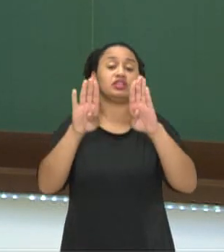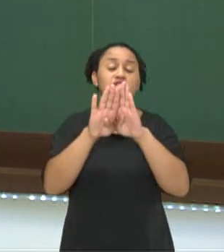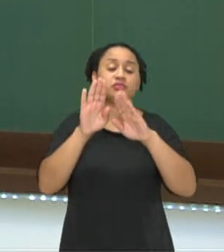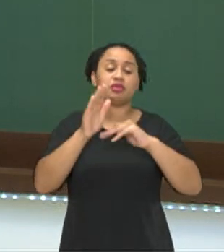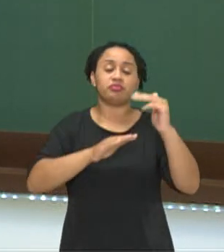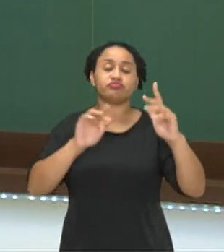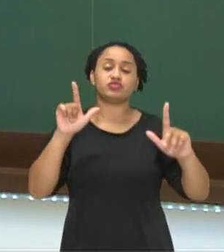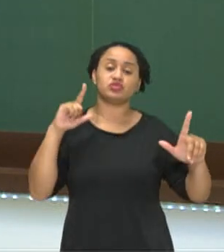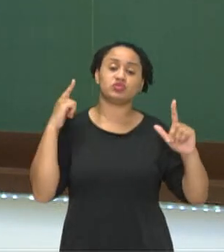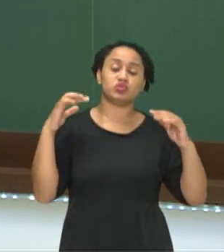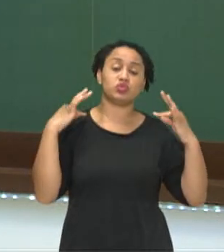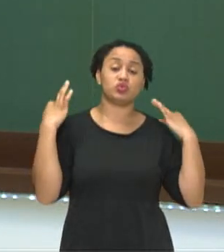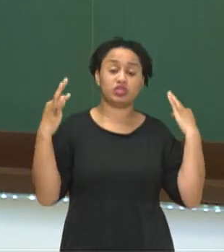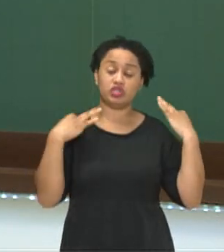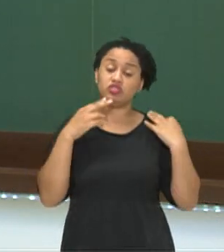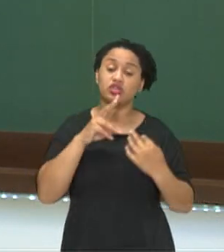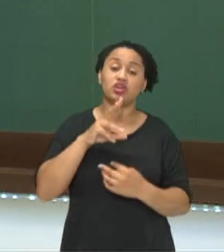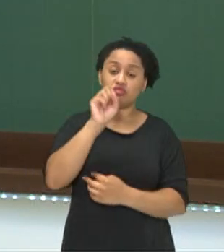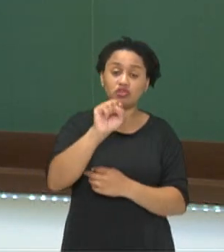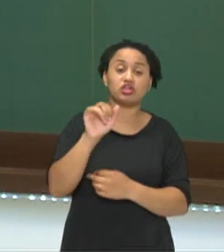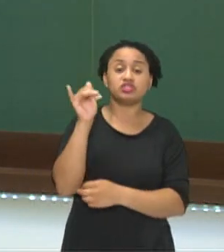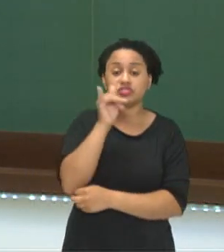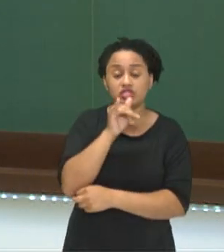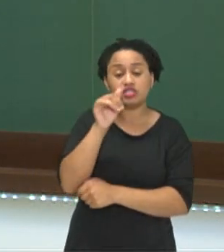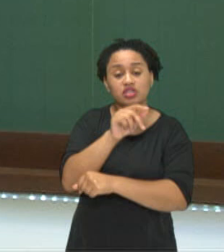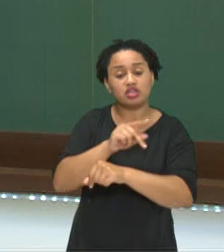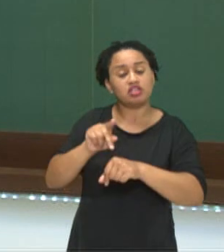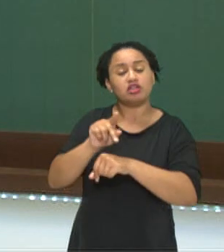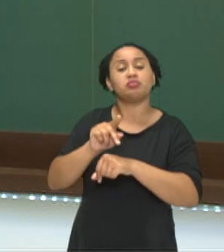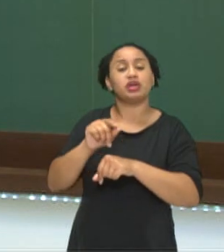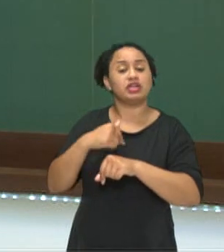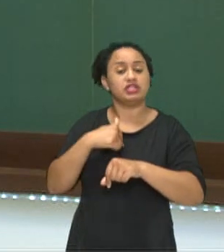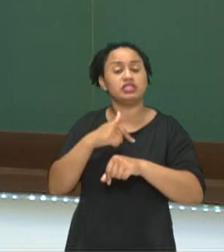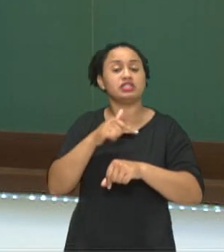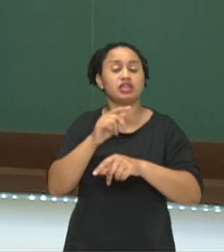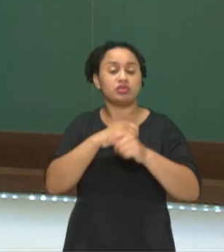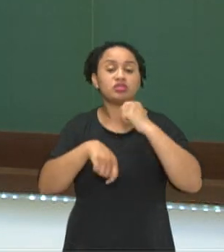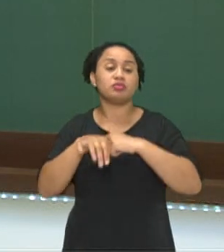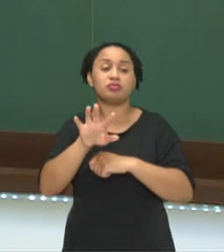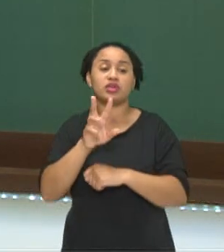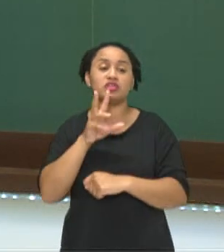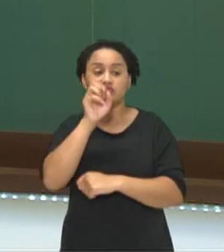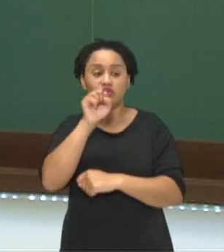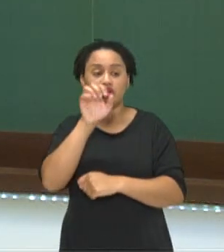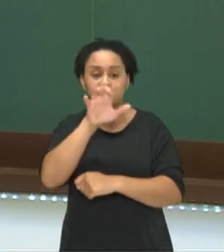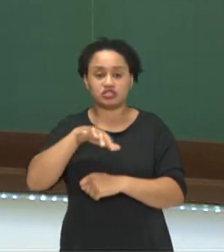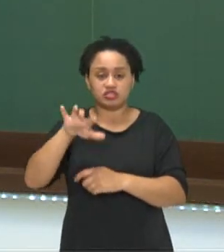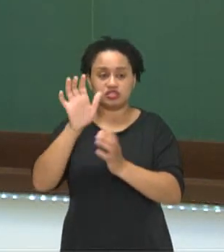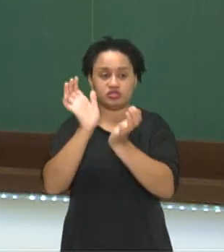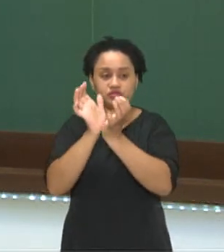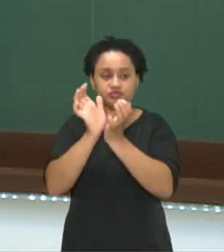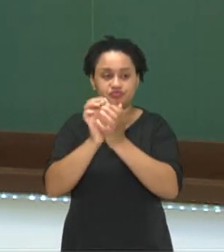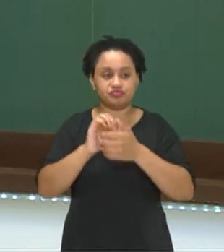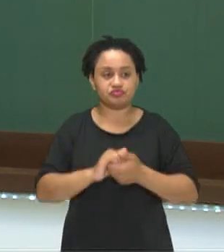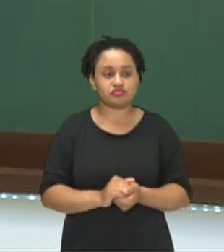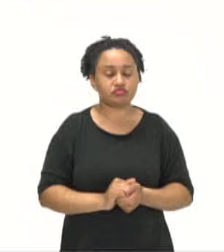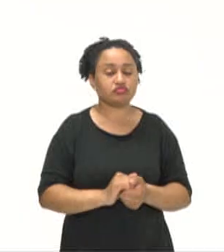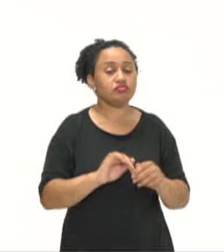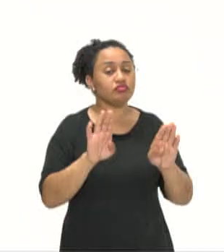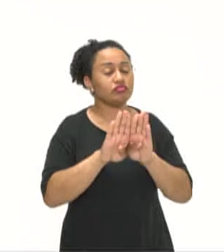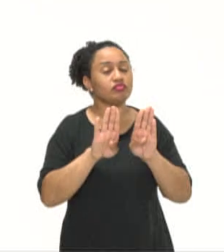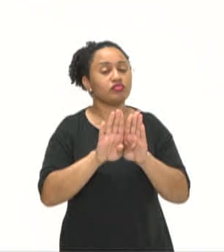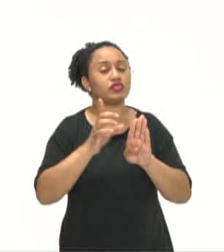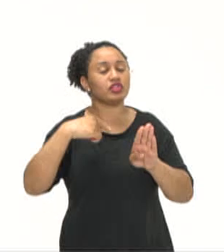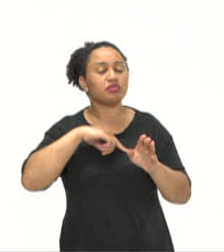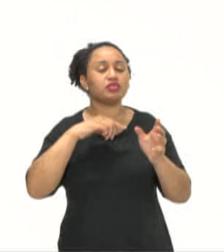bastante forte, e a Itália é o país cuja economia é a mais forte de todos os países desta porção. E ainda, nós